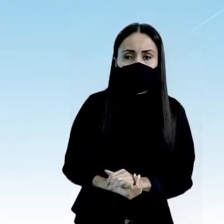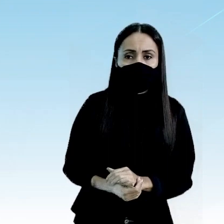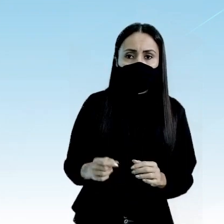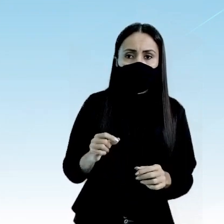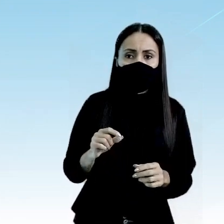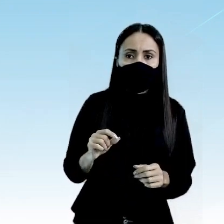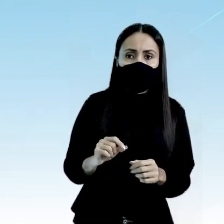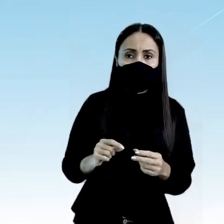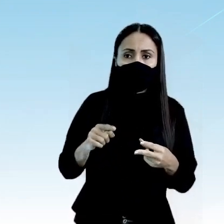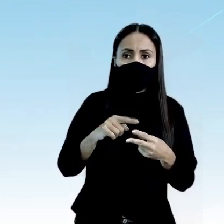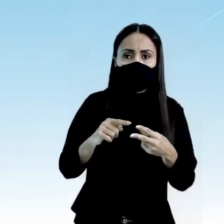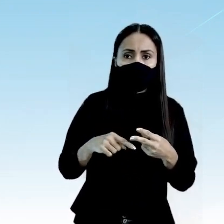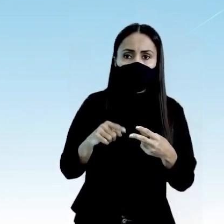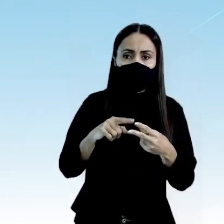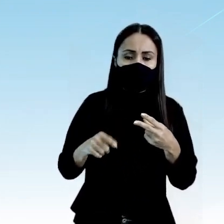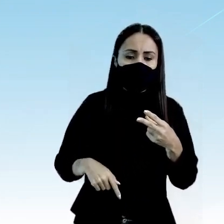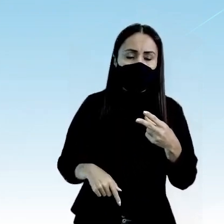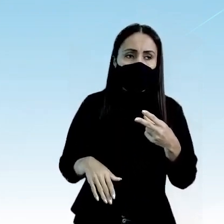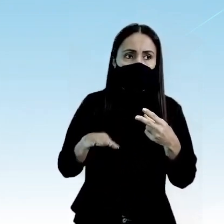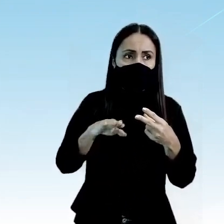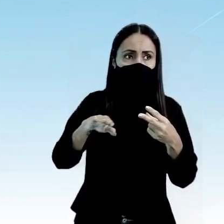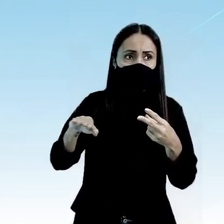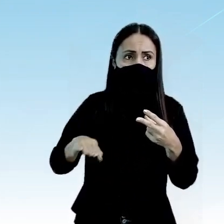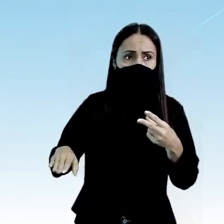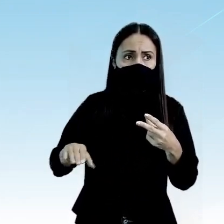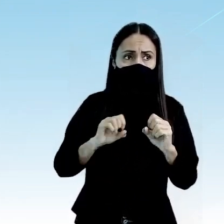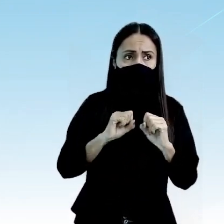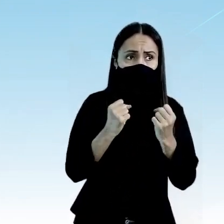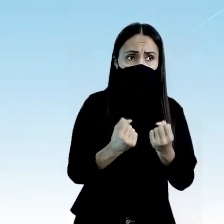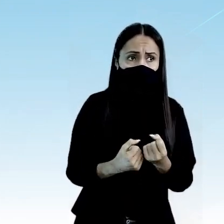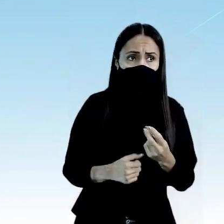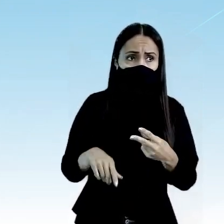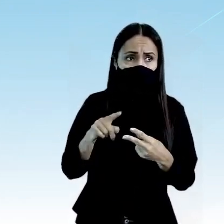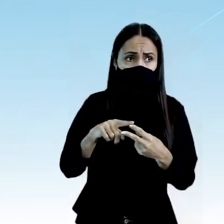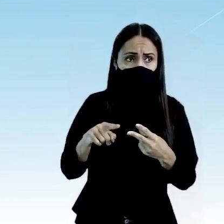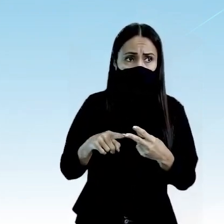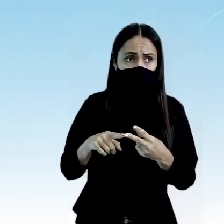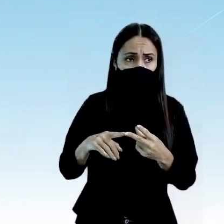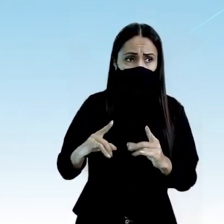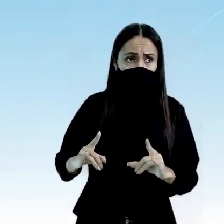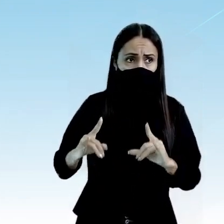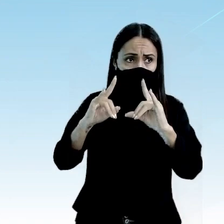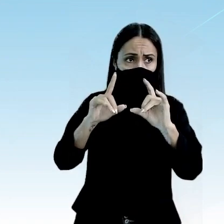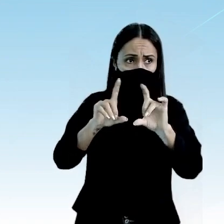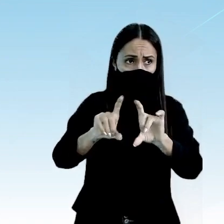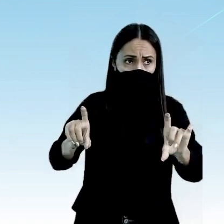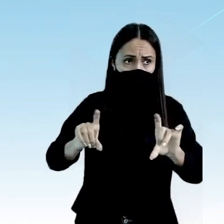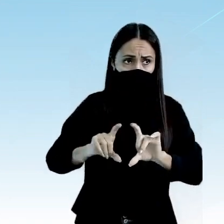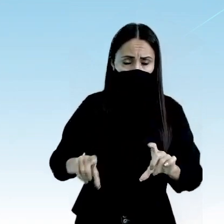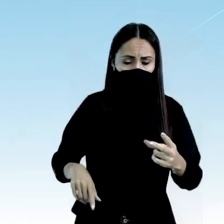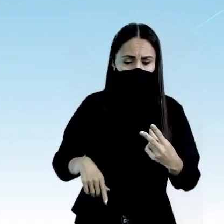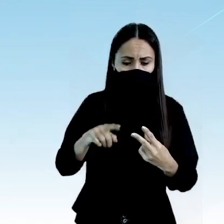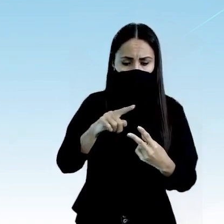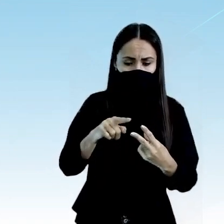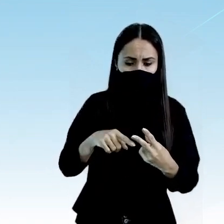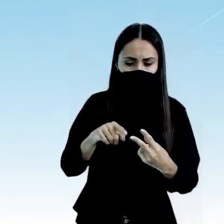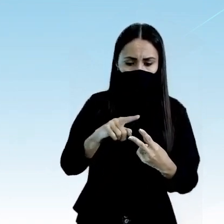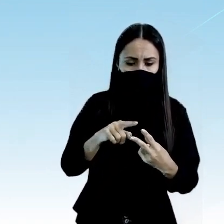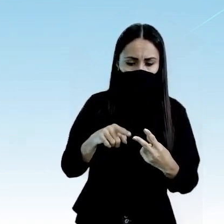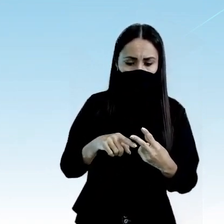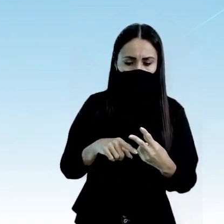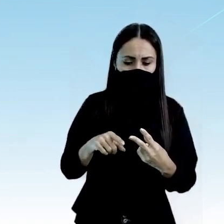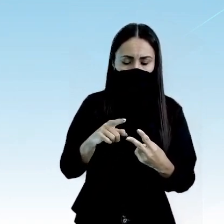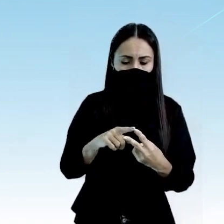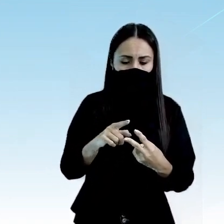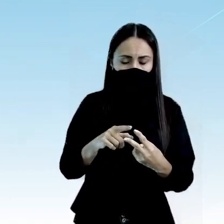novas camadas sociais. A burguesia industrial, dono de matérias-primas,